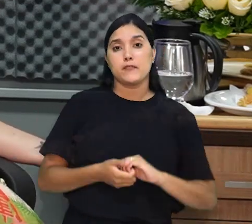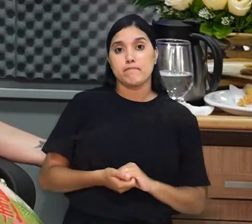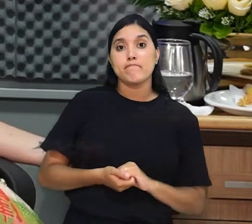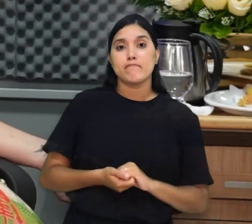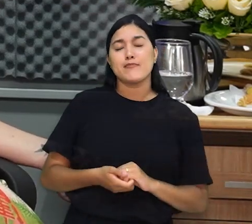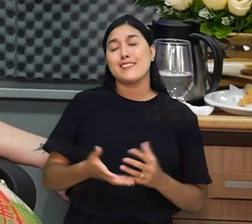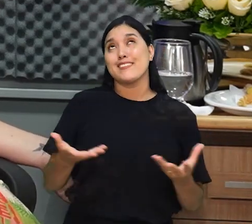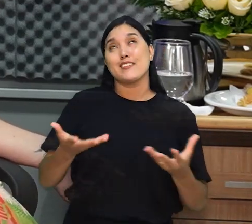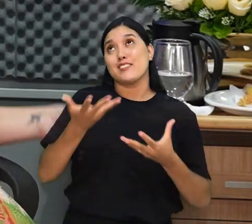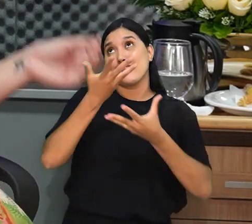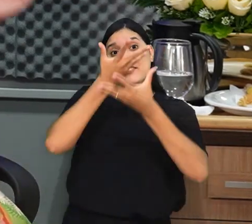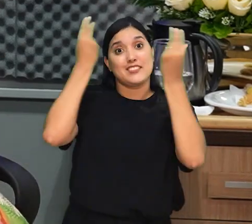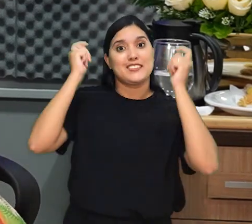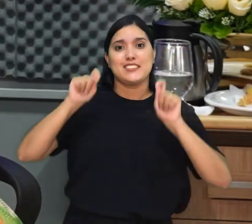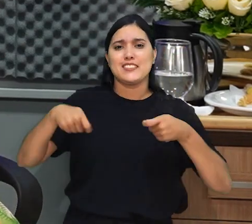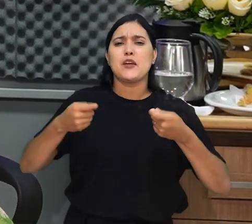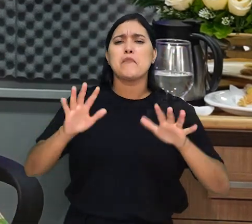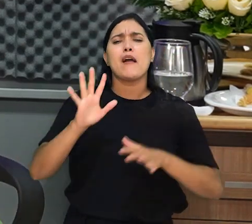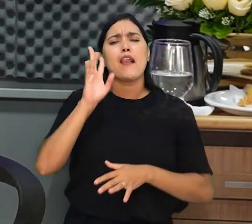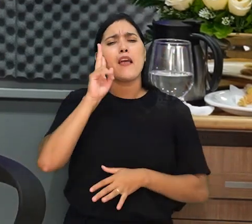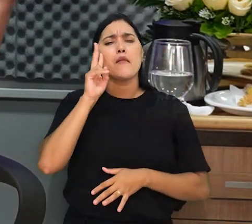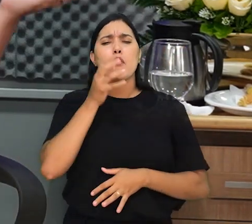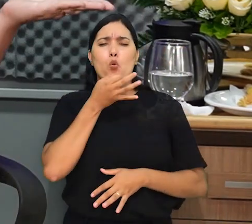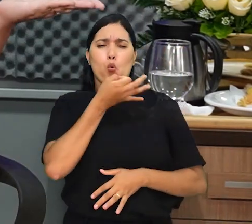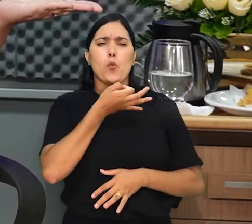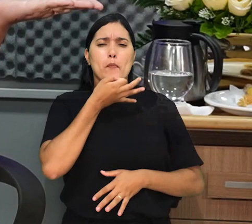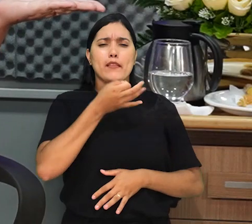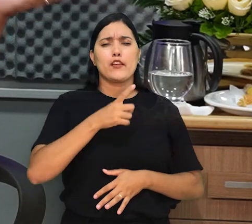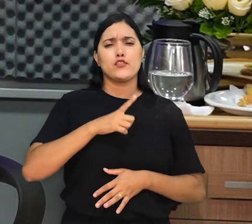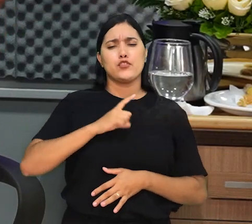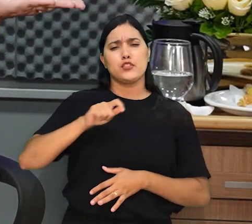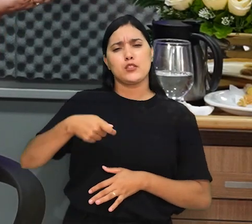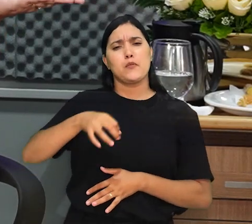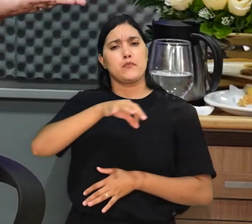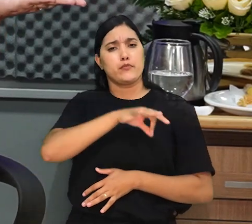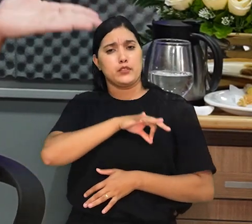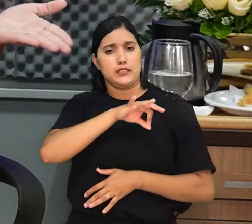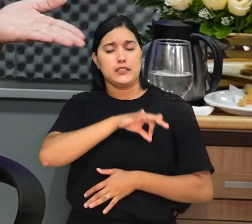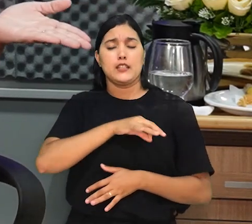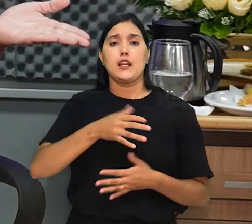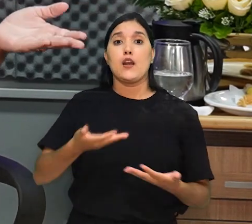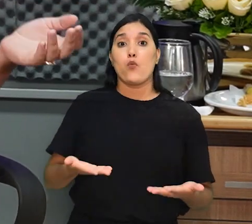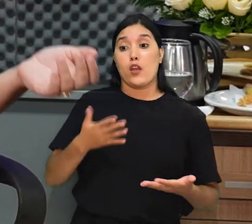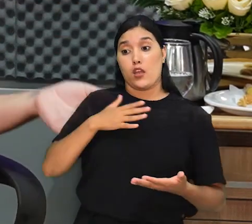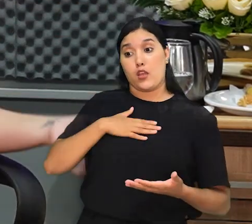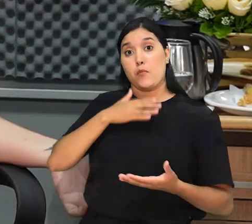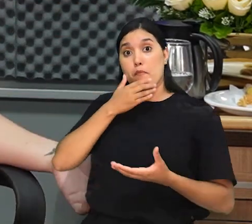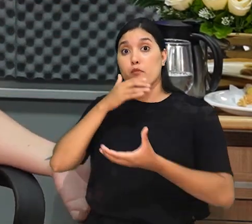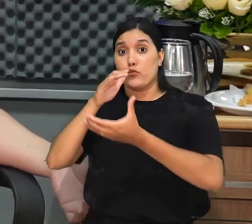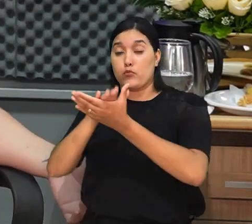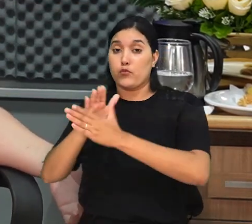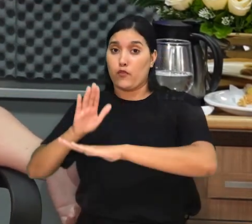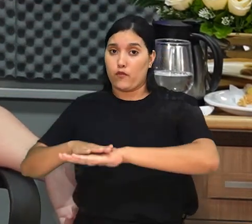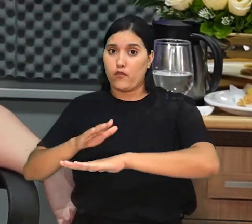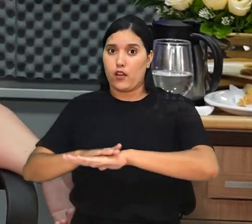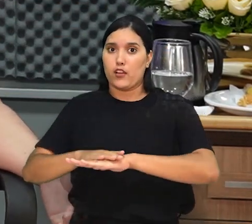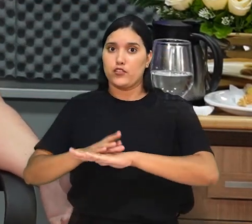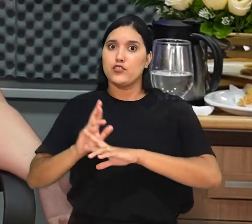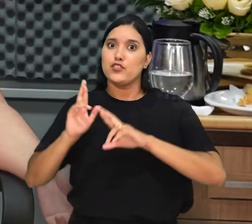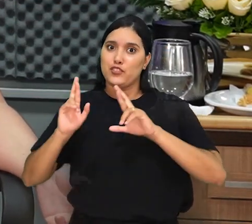uma articulação diferente. Agora me deu um branco, mas até comentei contigo, né? Que tinha de policial, polícia, que